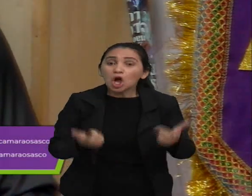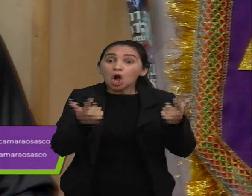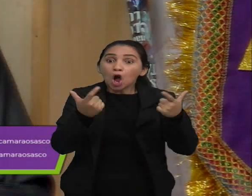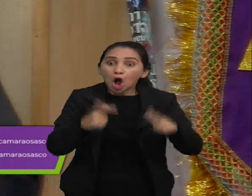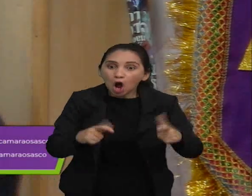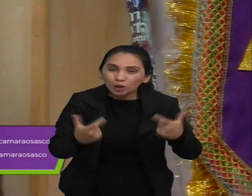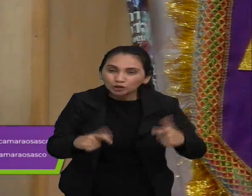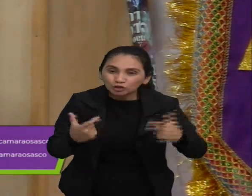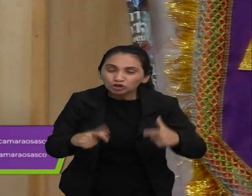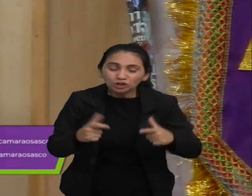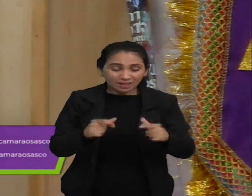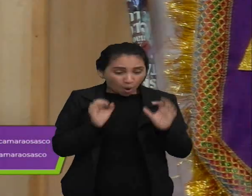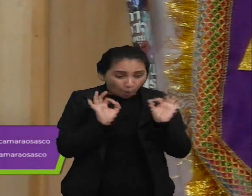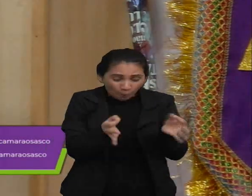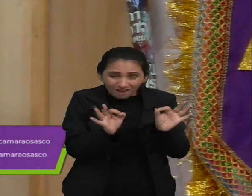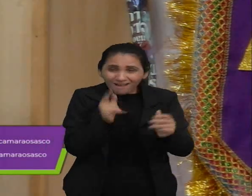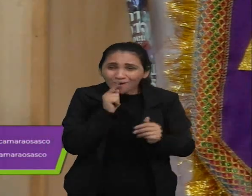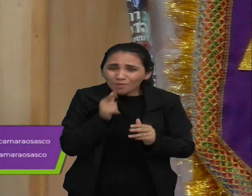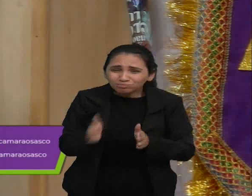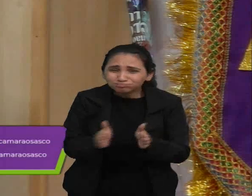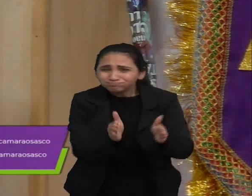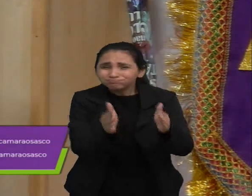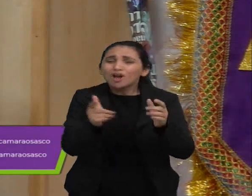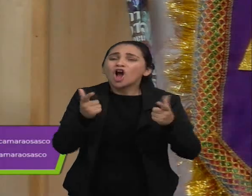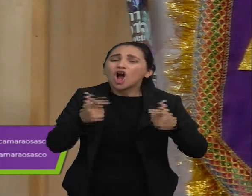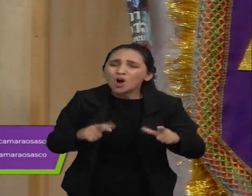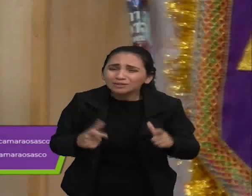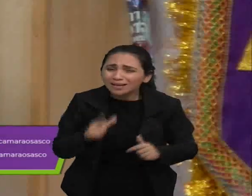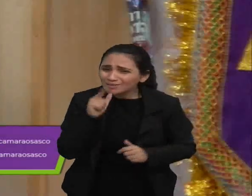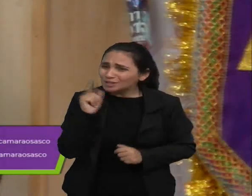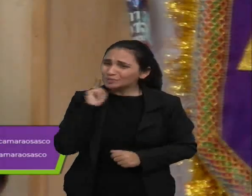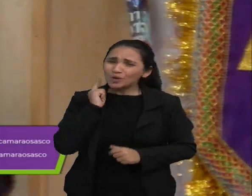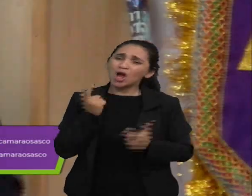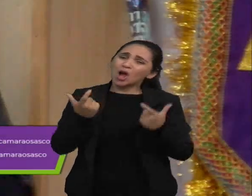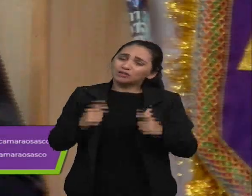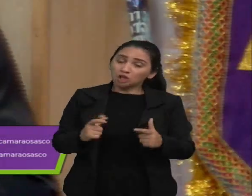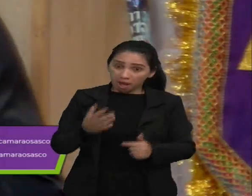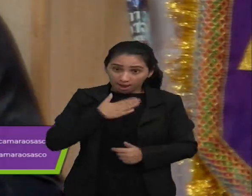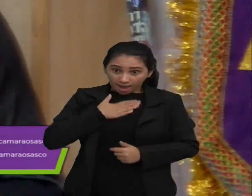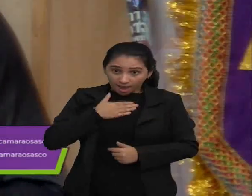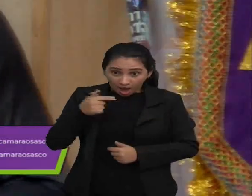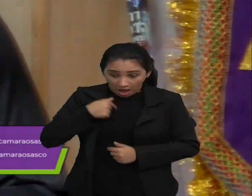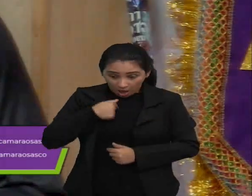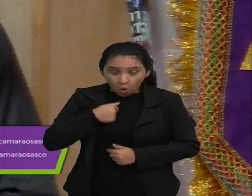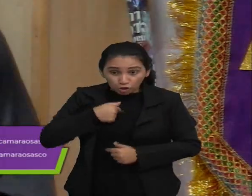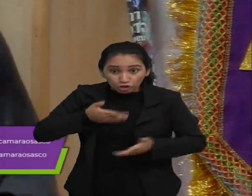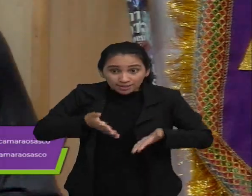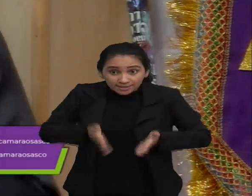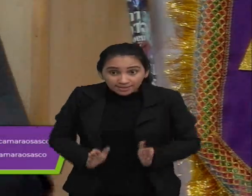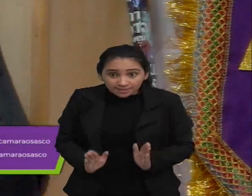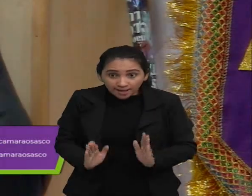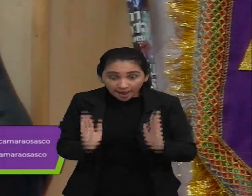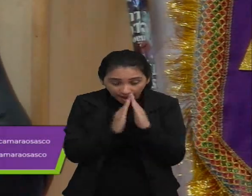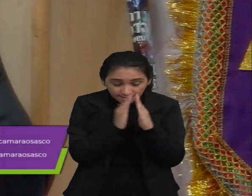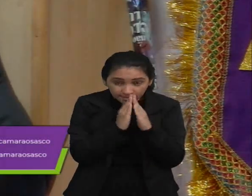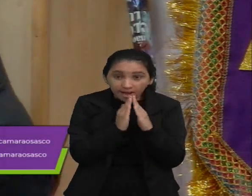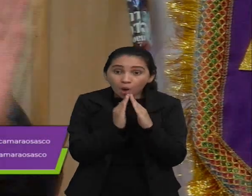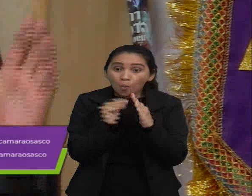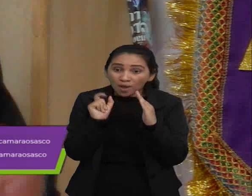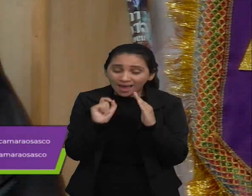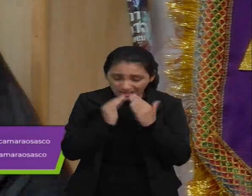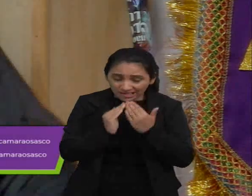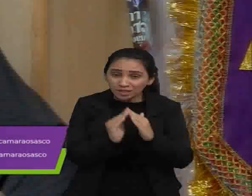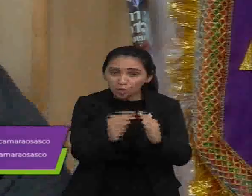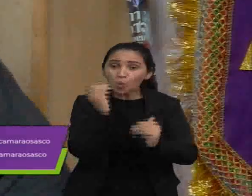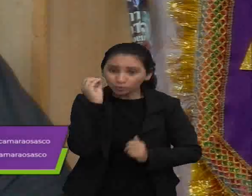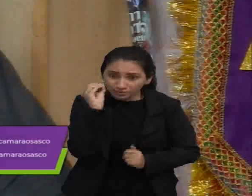mazelas nas periferias nas favelas eu como homem periférico que nasci cresci vivo na periferia de Osasco na